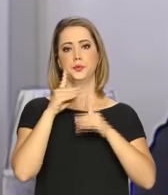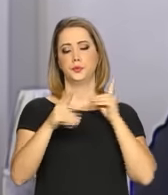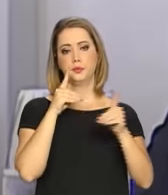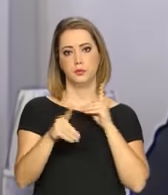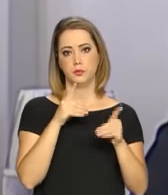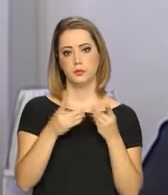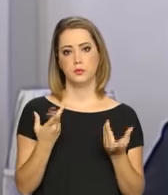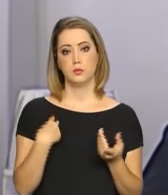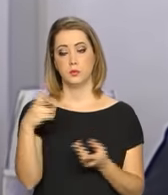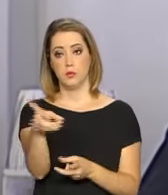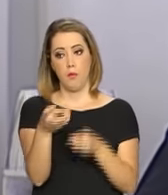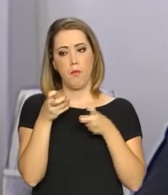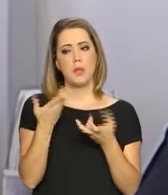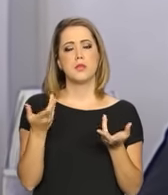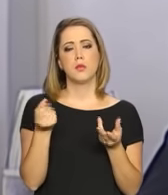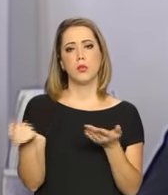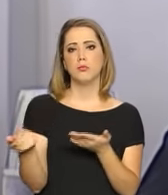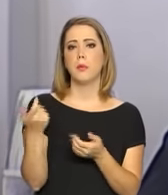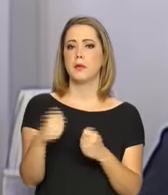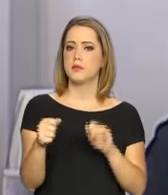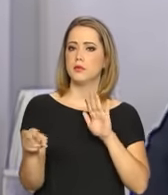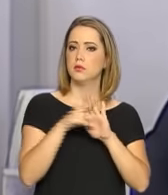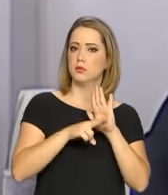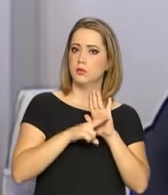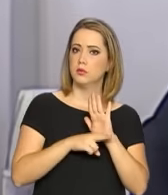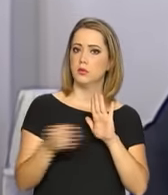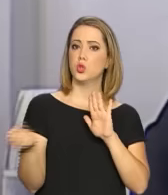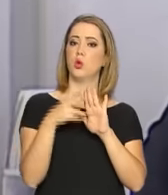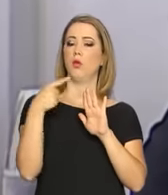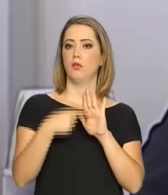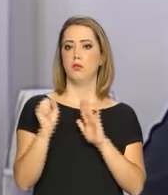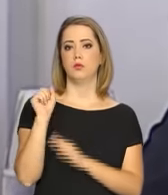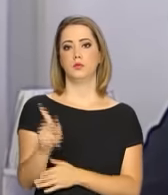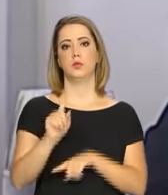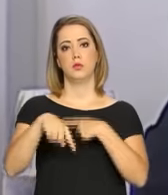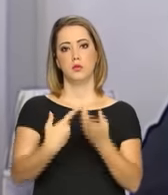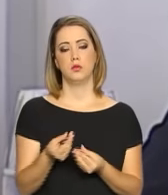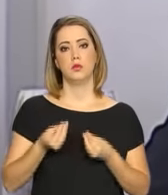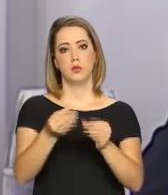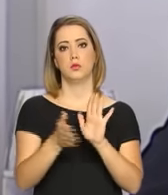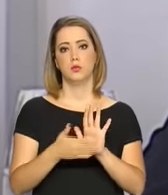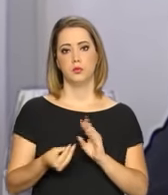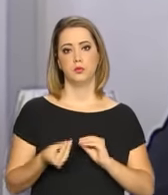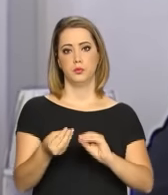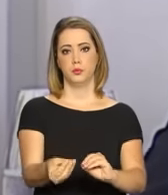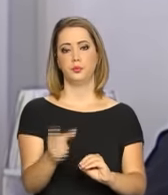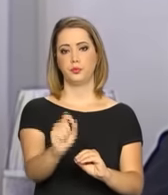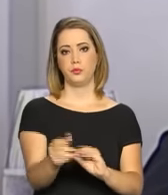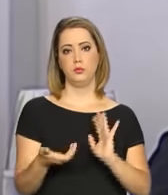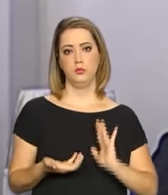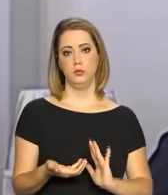uma previdenciária e ao final nós remetemos esta matéria para o